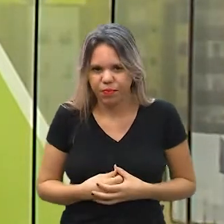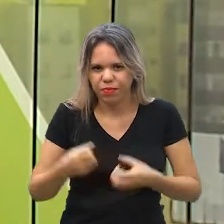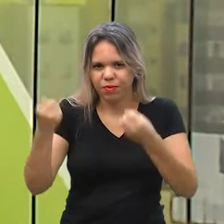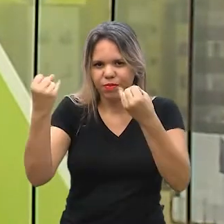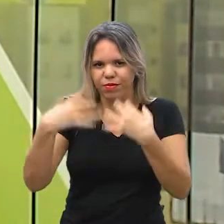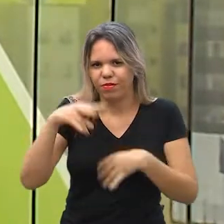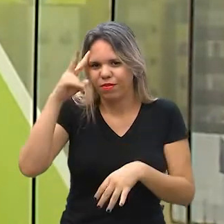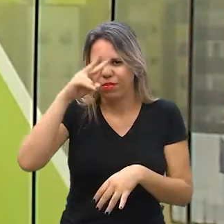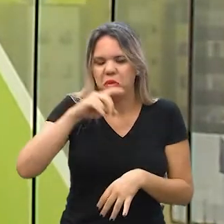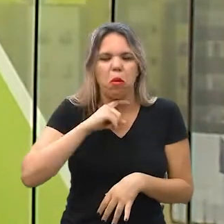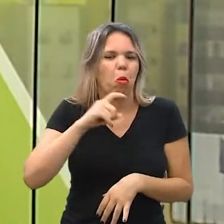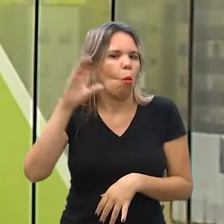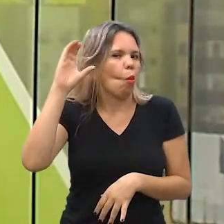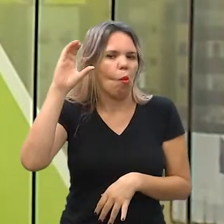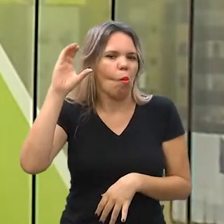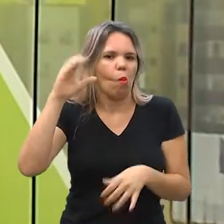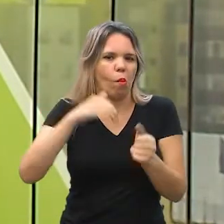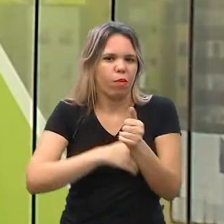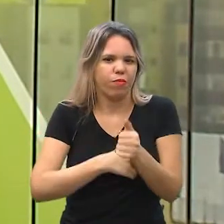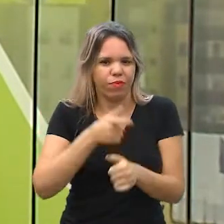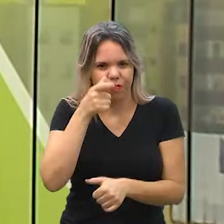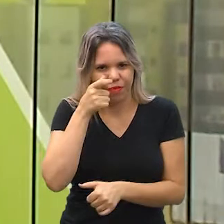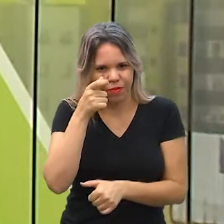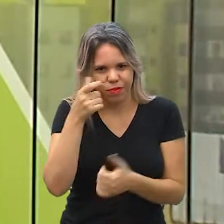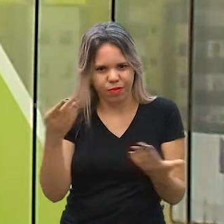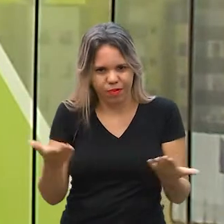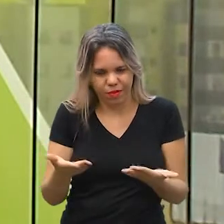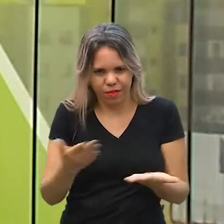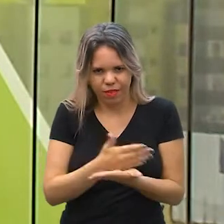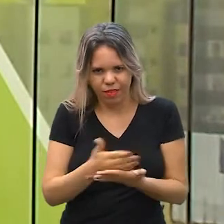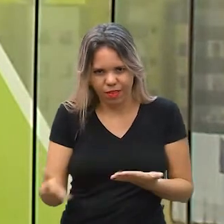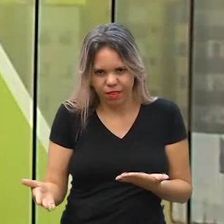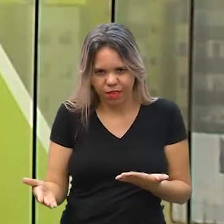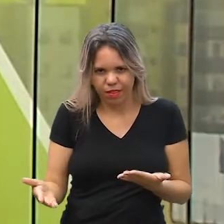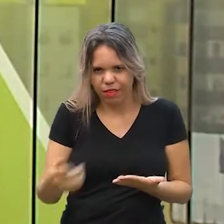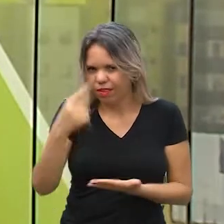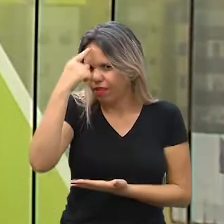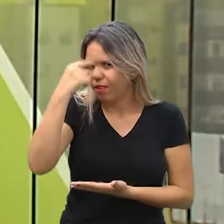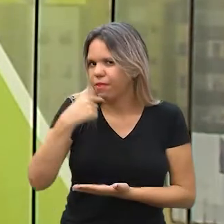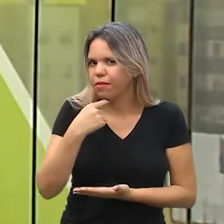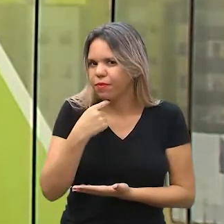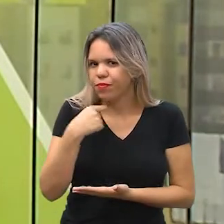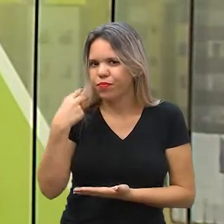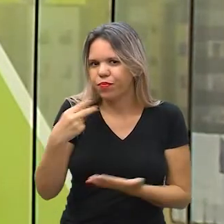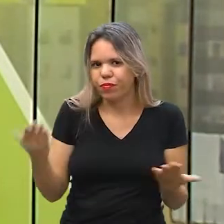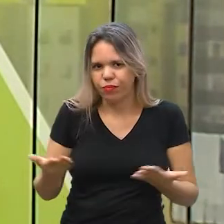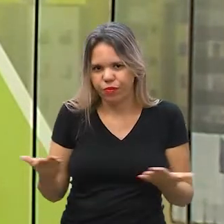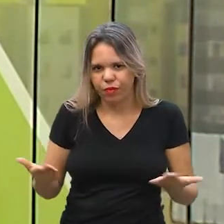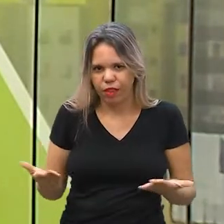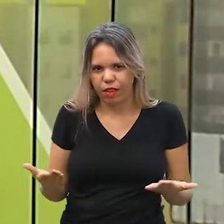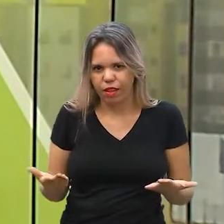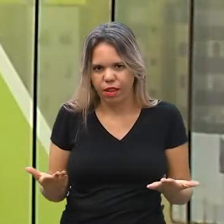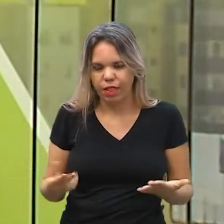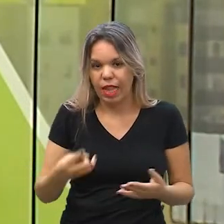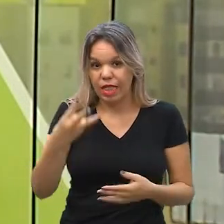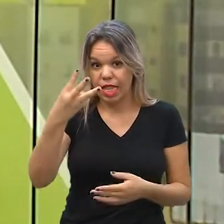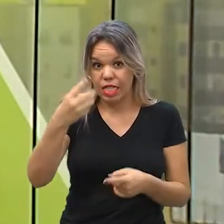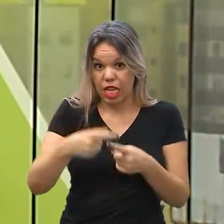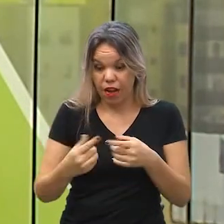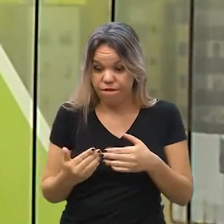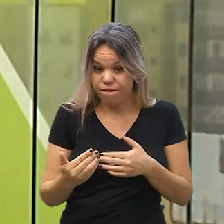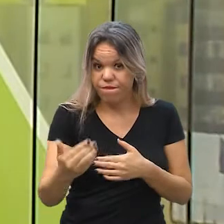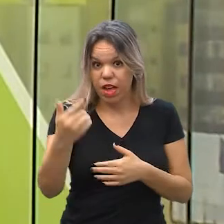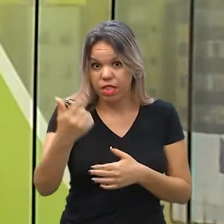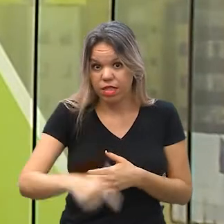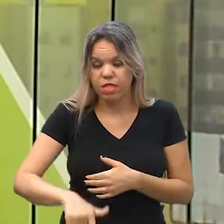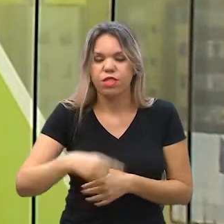contar uma história que ninguém conhece. Então fique ligado porque começa agora o Perfil e o vereador de hoje está no terceiro